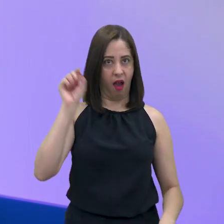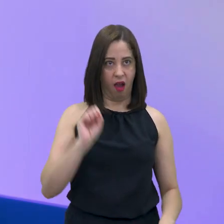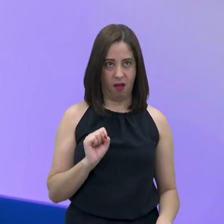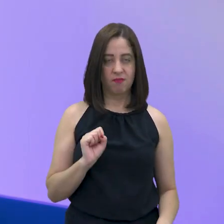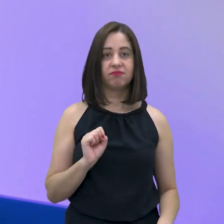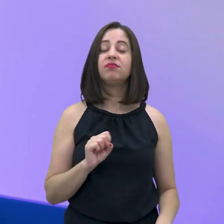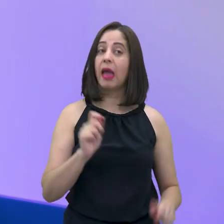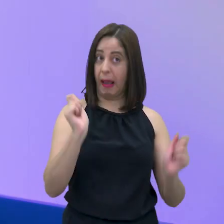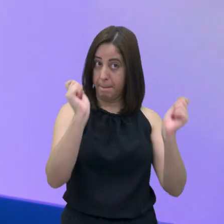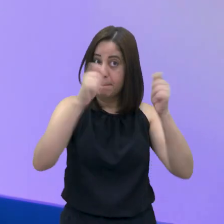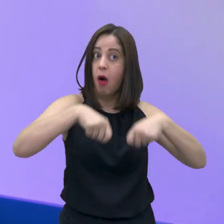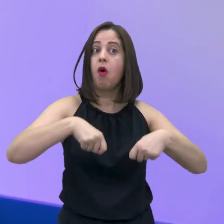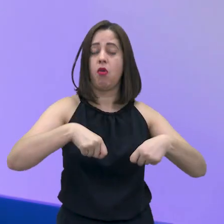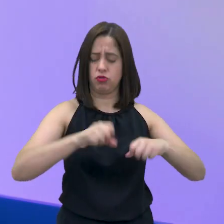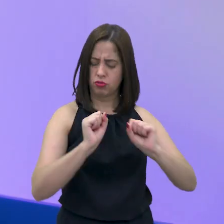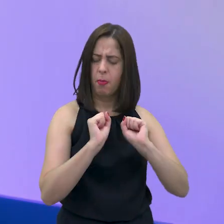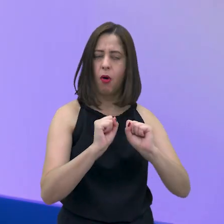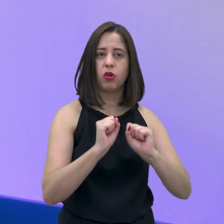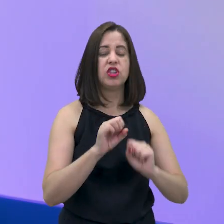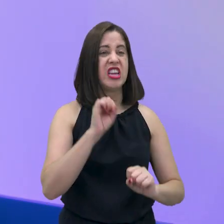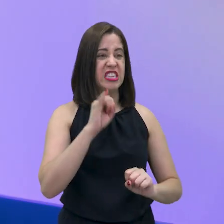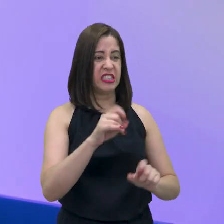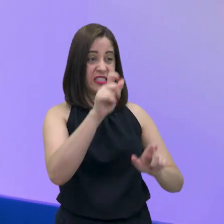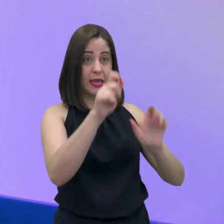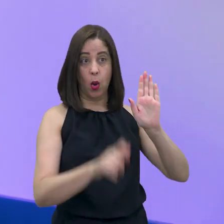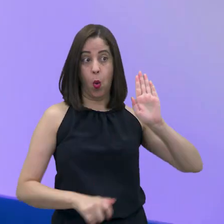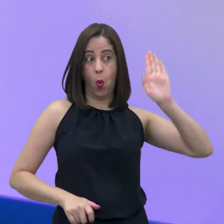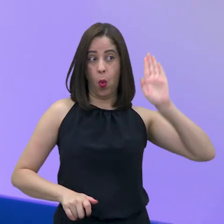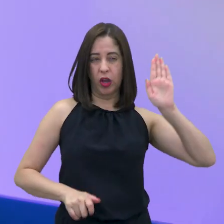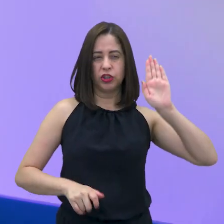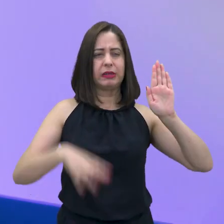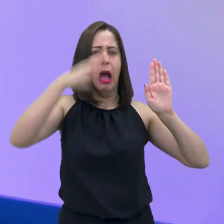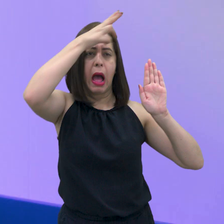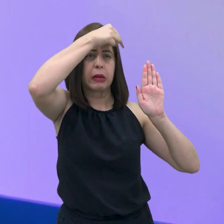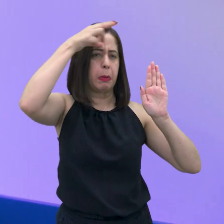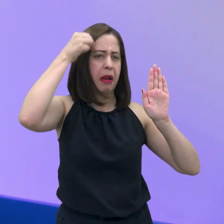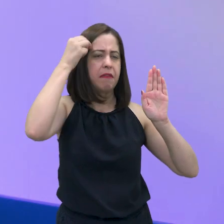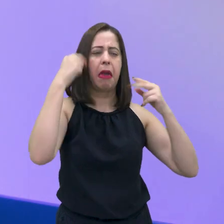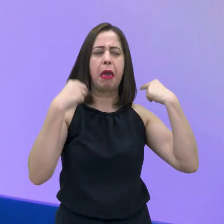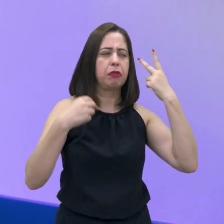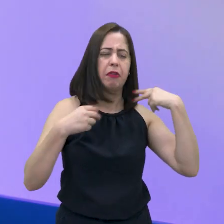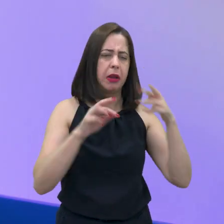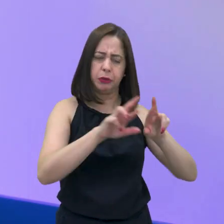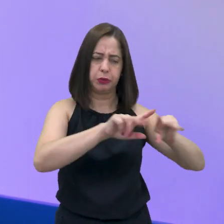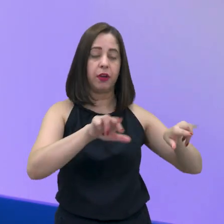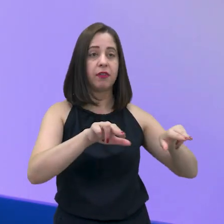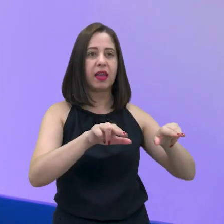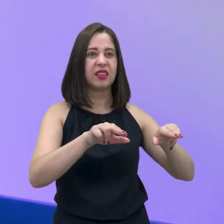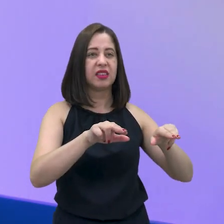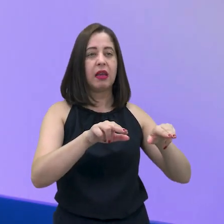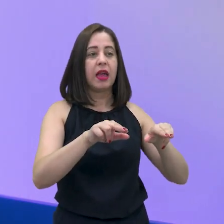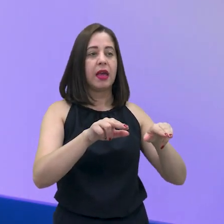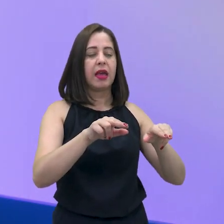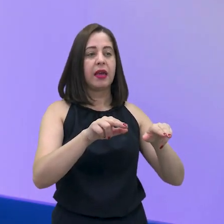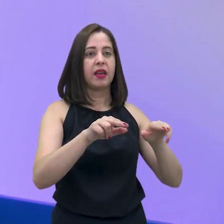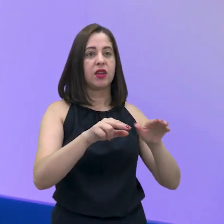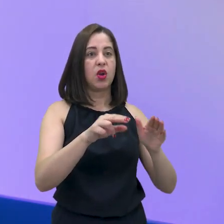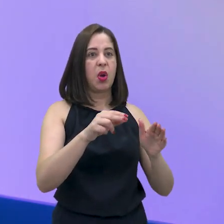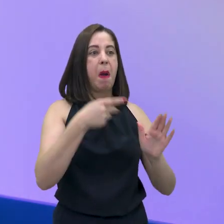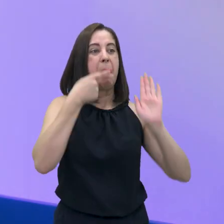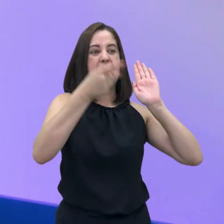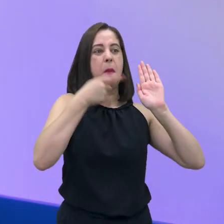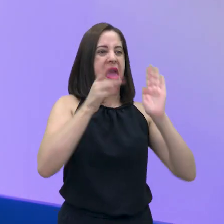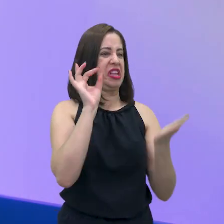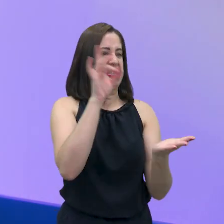Lá existe a possibilidade de interrupção de um mandato eletivo através do voto. Aqui no Brasil, não.